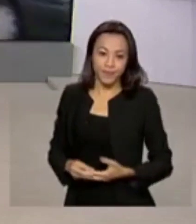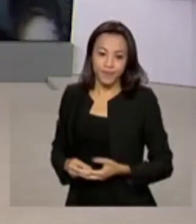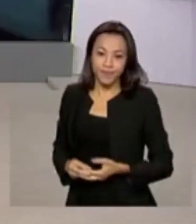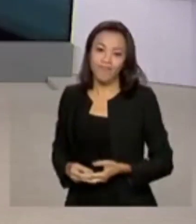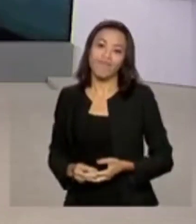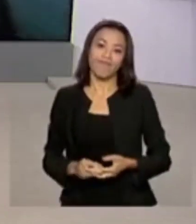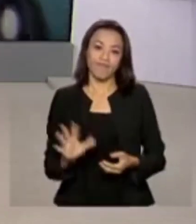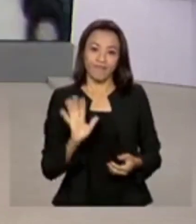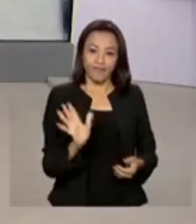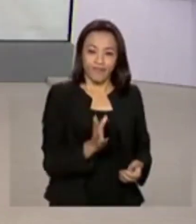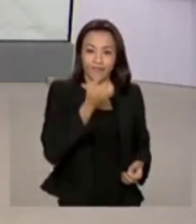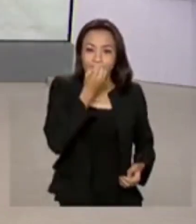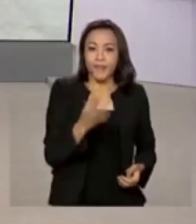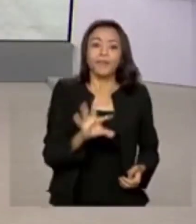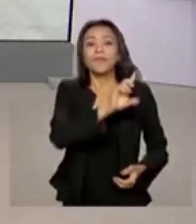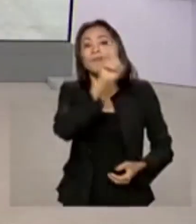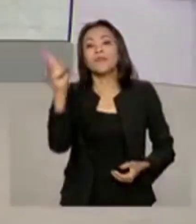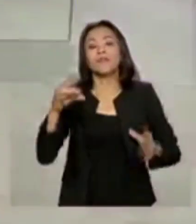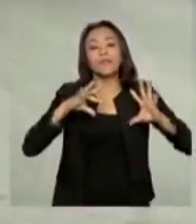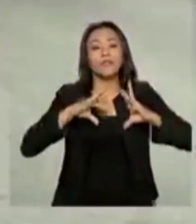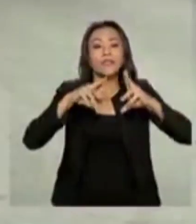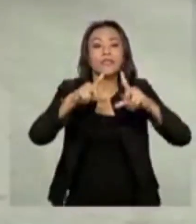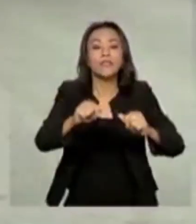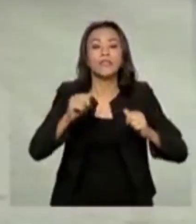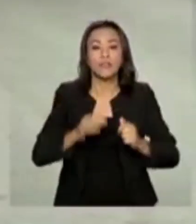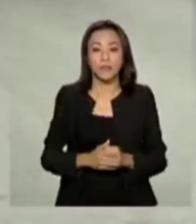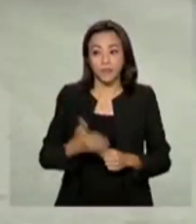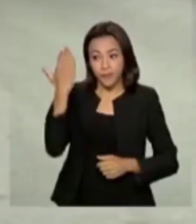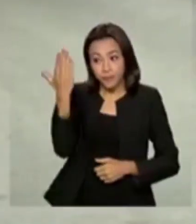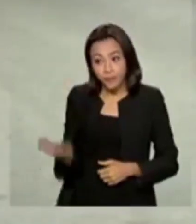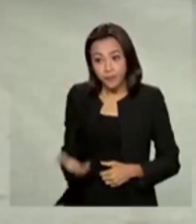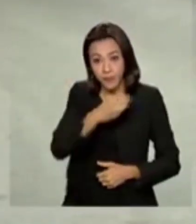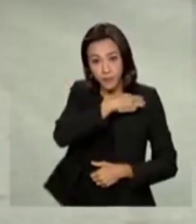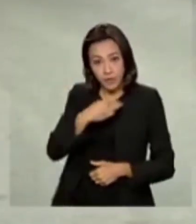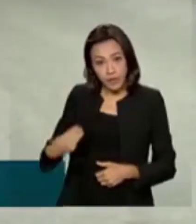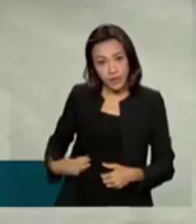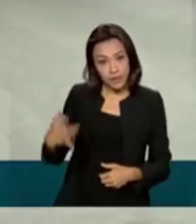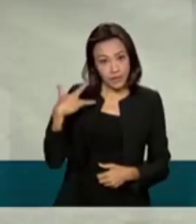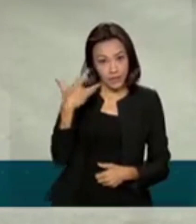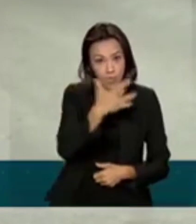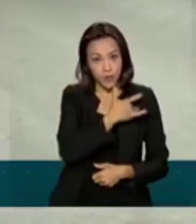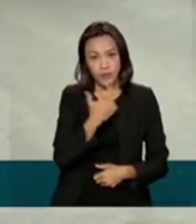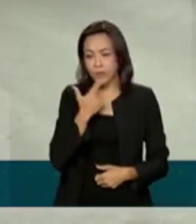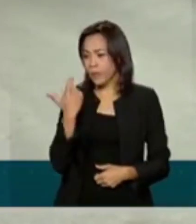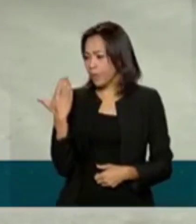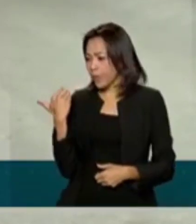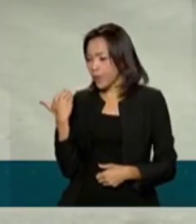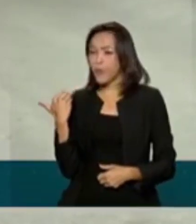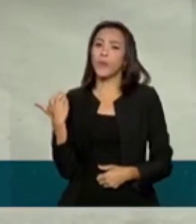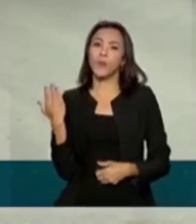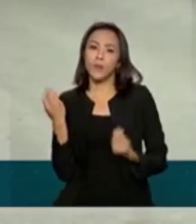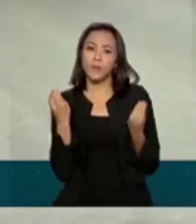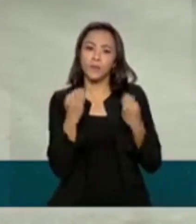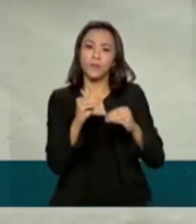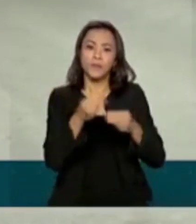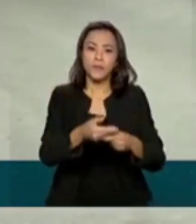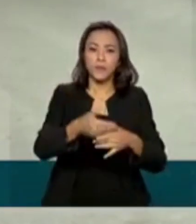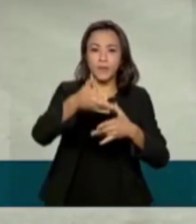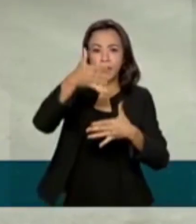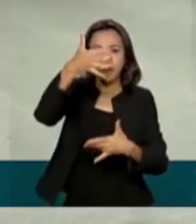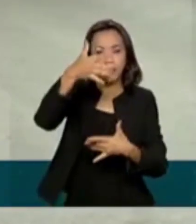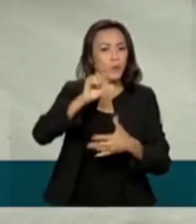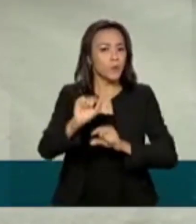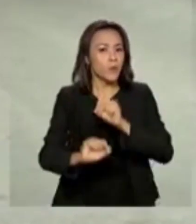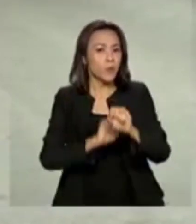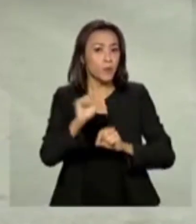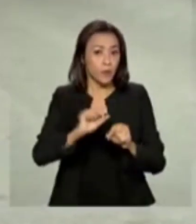Oi, Renata, bom dia a todos. O ministro da Saúde, Marcelo Queiroga, informou há pouco por meio das redes sociais que o Brasil vai receber,